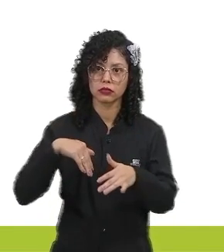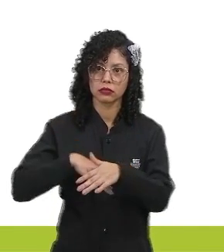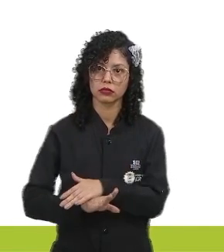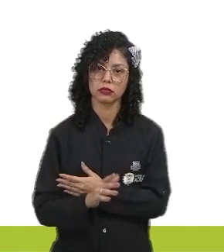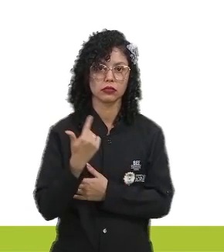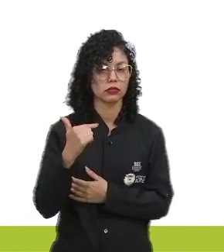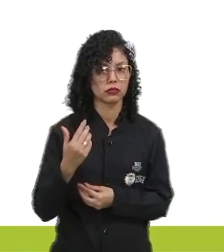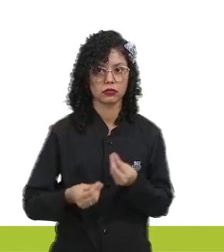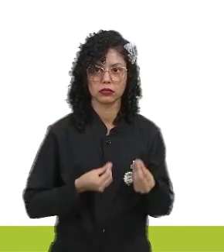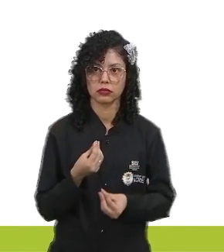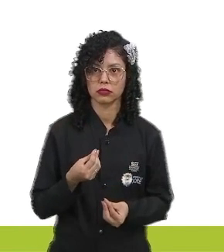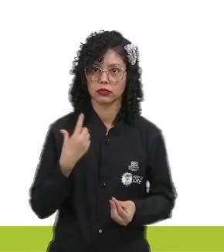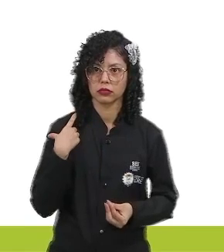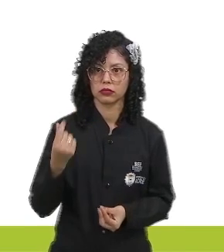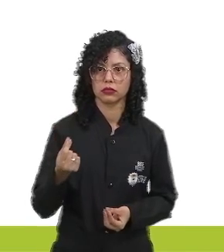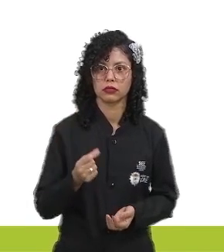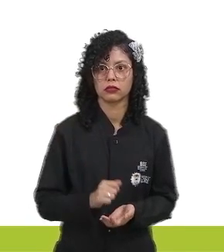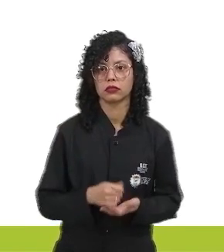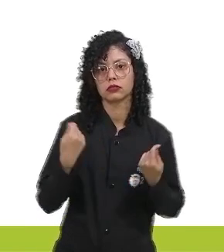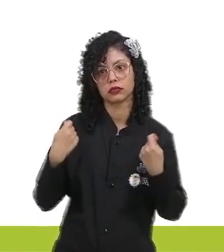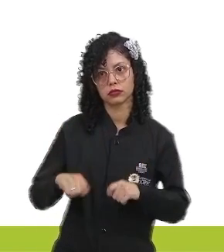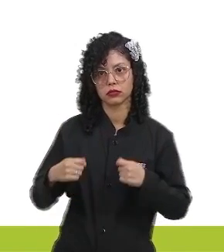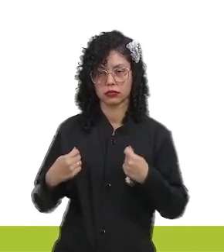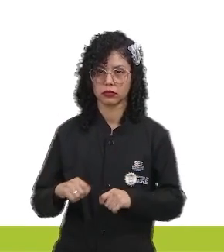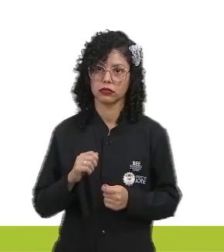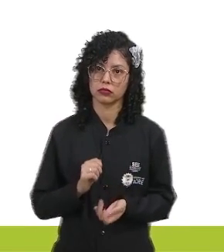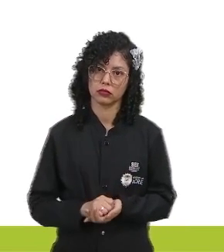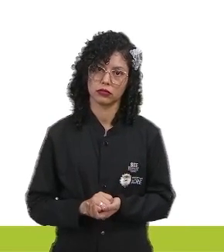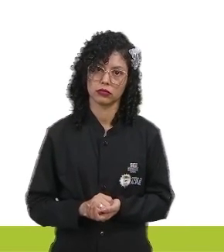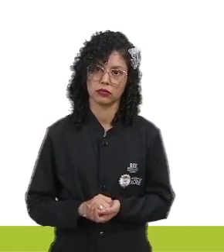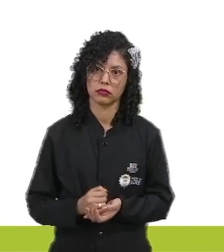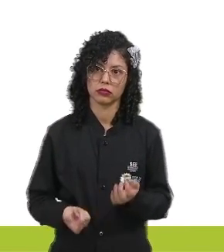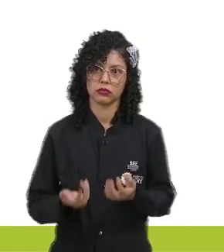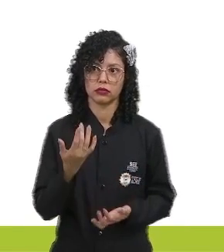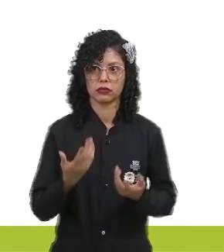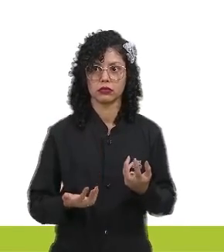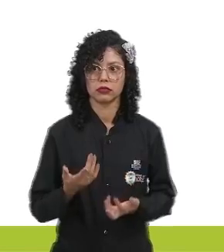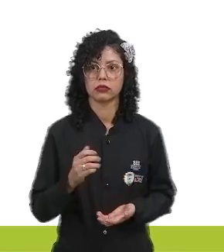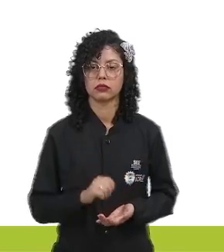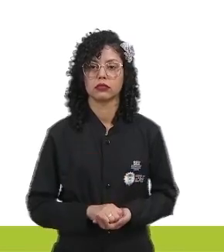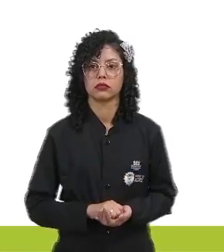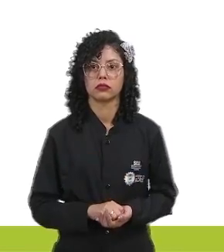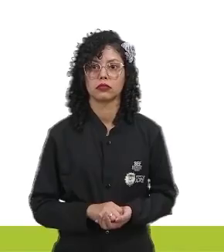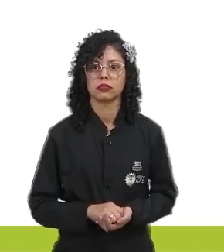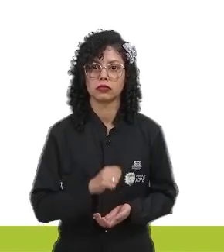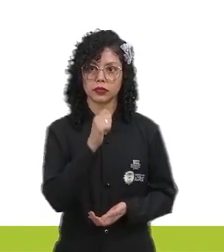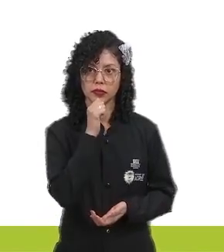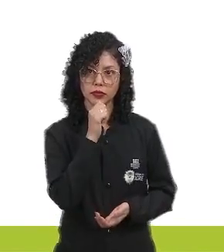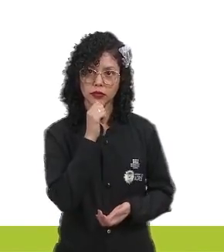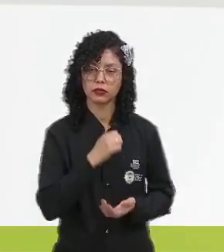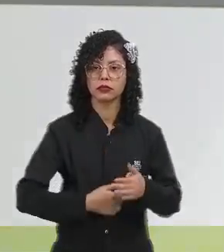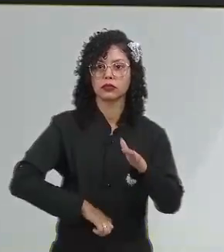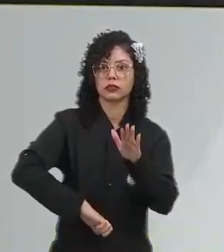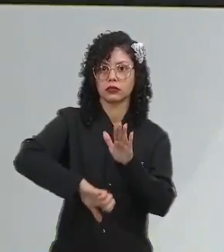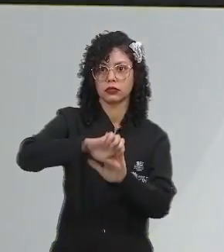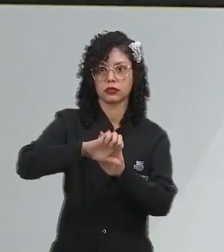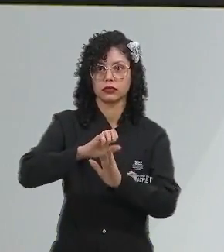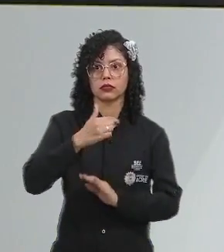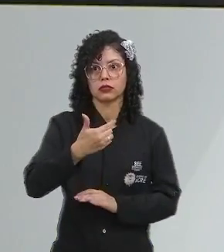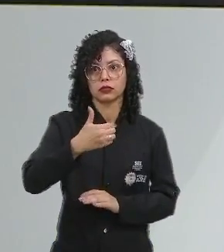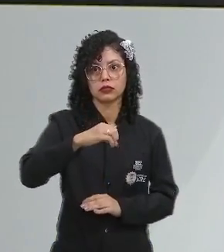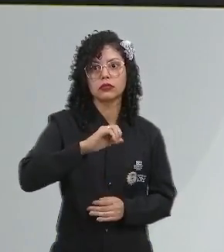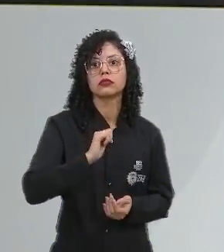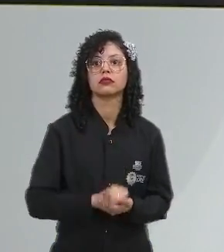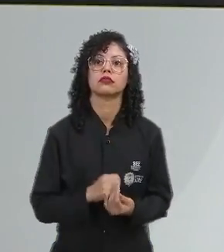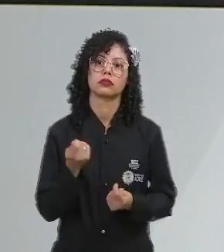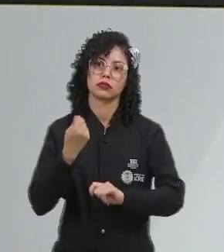né, não tiveram tanta saída e precisaram também ser incineradas. Essa foi a crise mais grave, né,